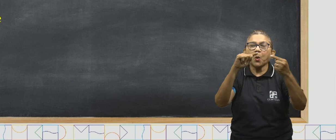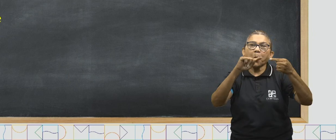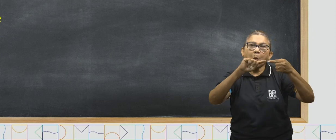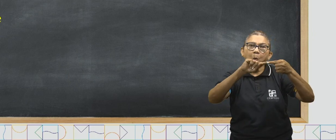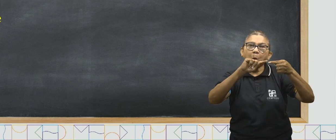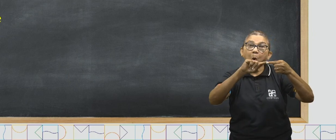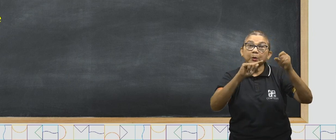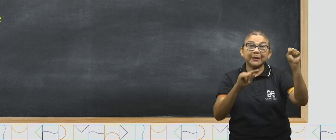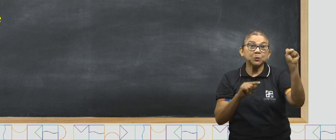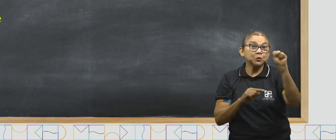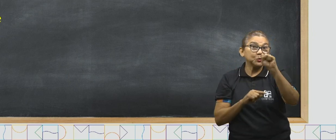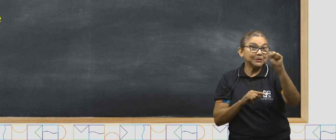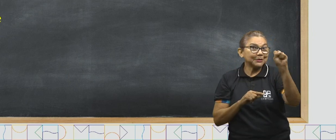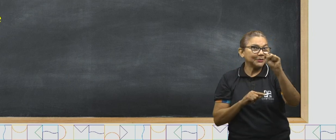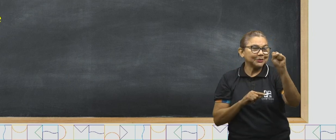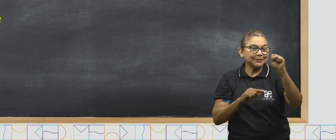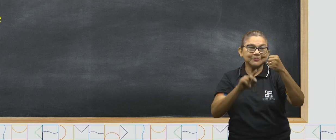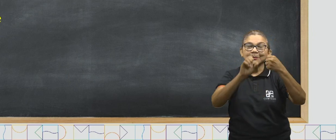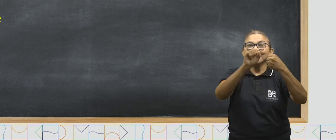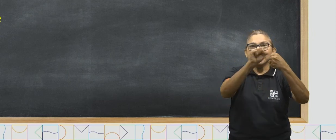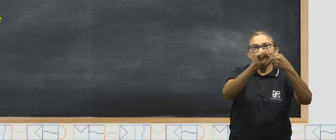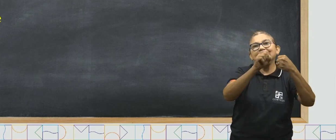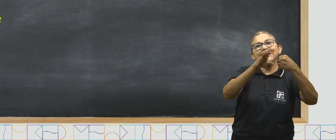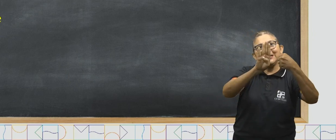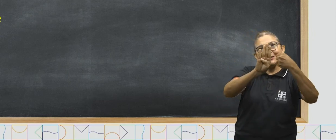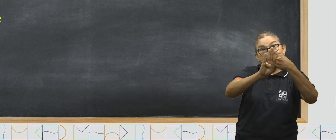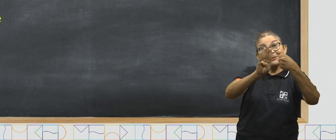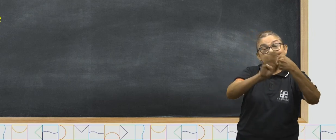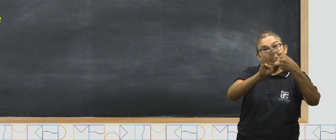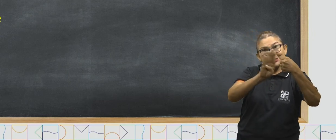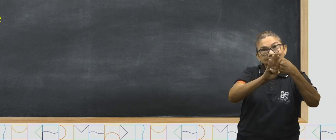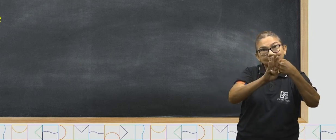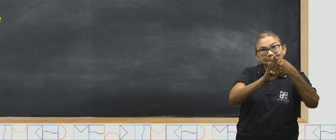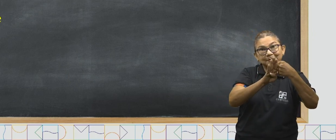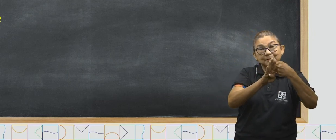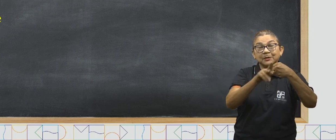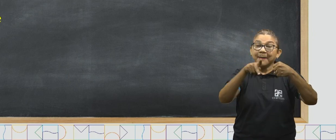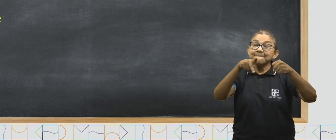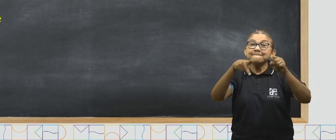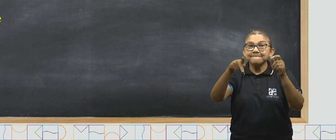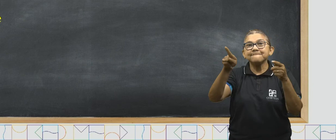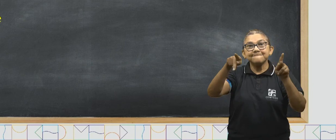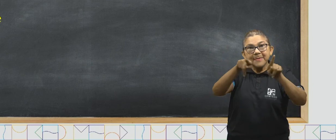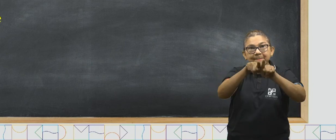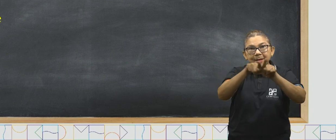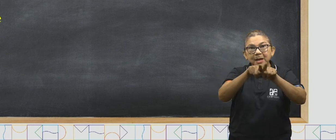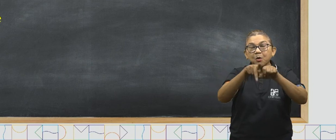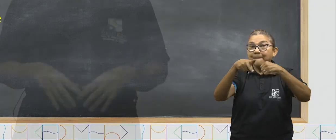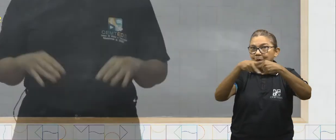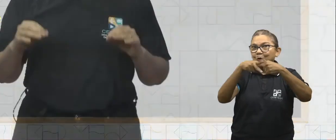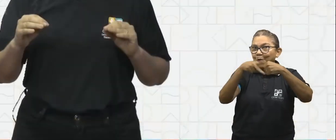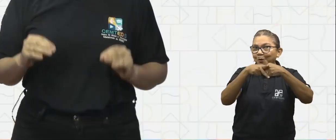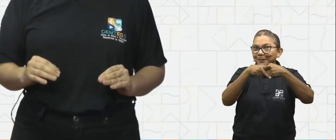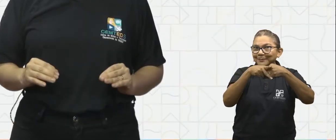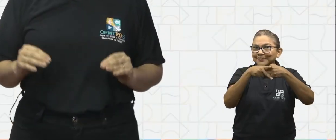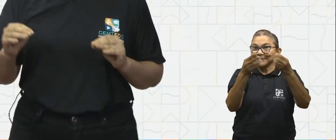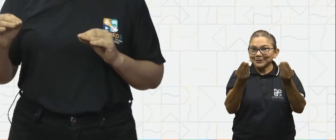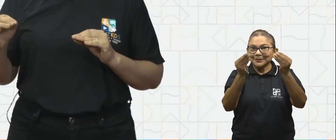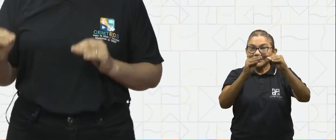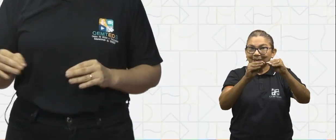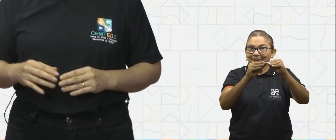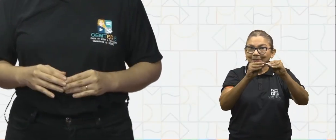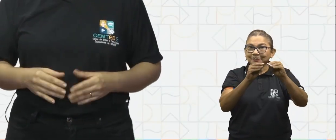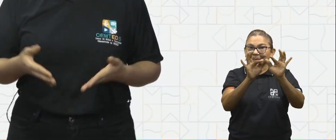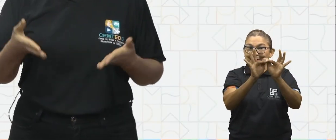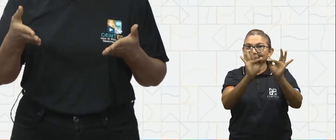com substantivo e pronome, pois eles estão presentes no sujeito. Depois